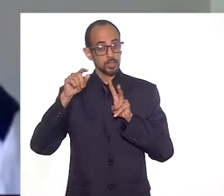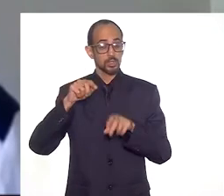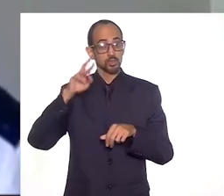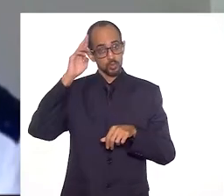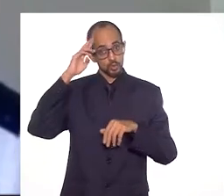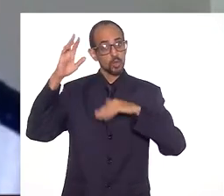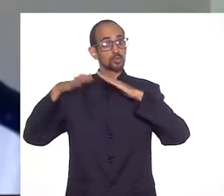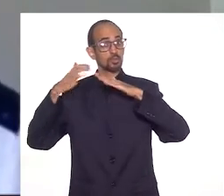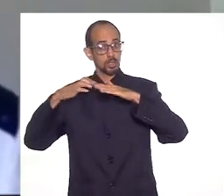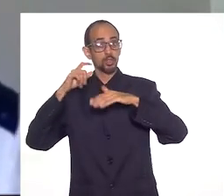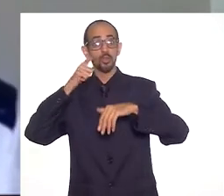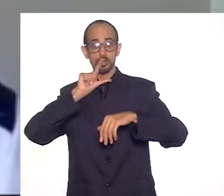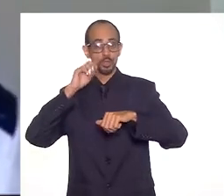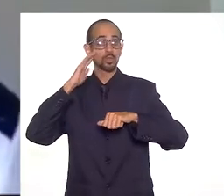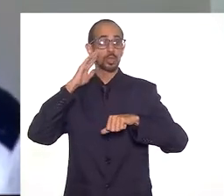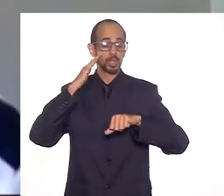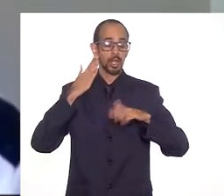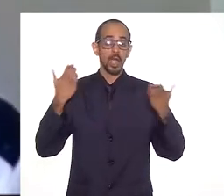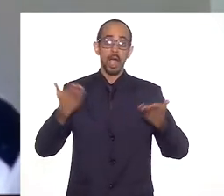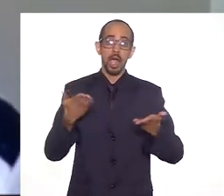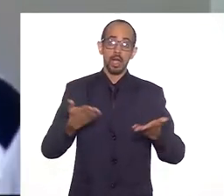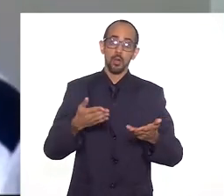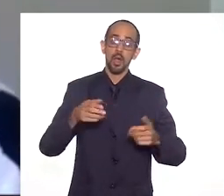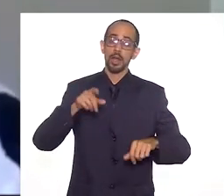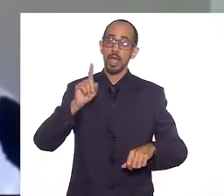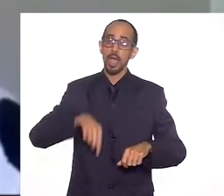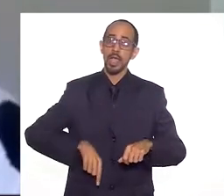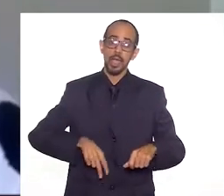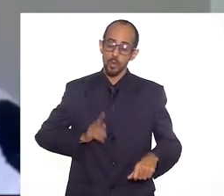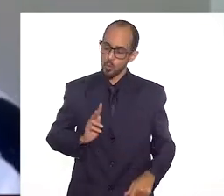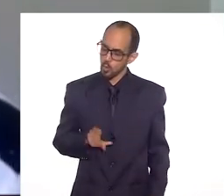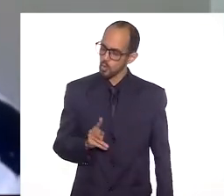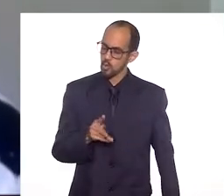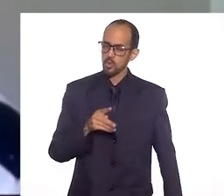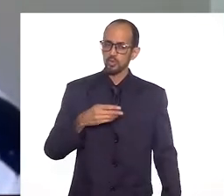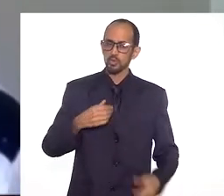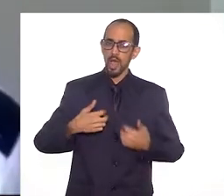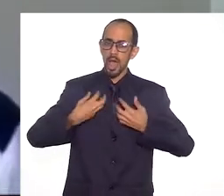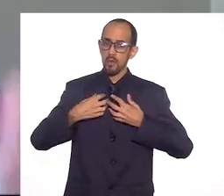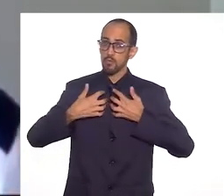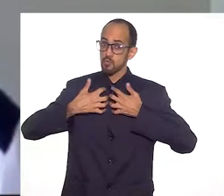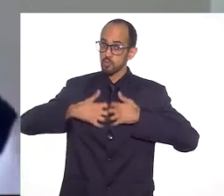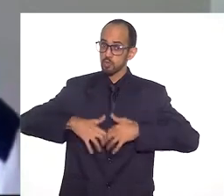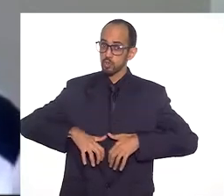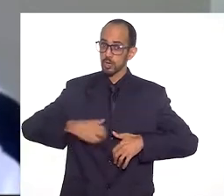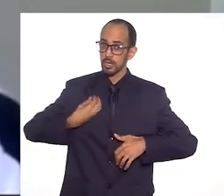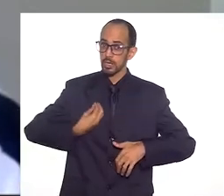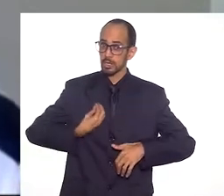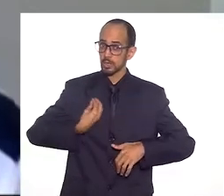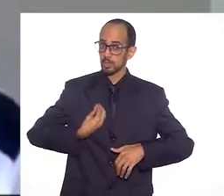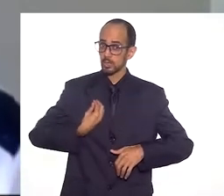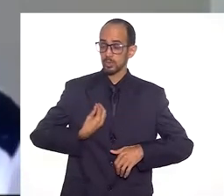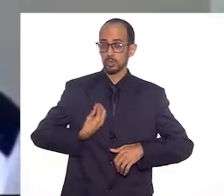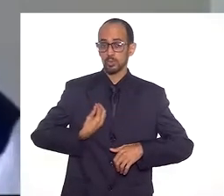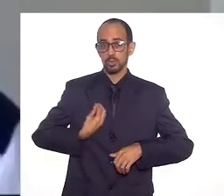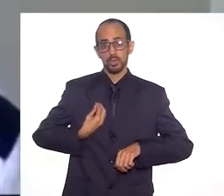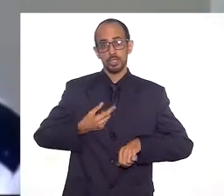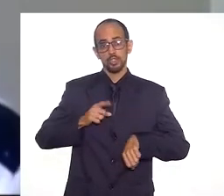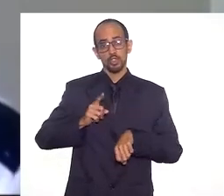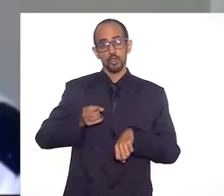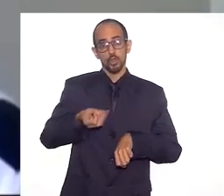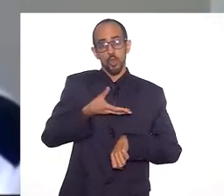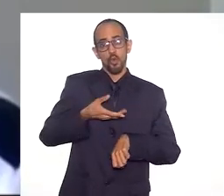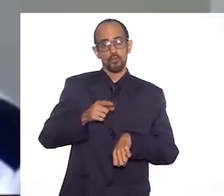foram conseguindo entender e agora é, de fato, sobreviver nesse momento, nessa nova realidade deles, das entregas,